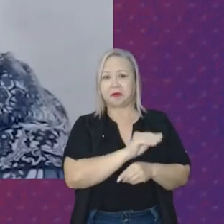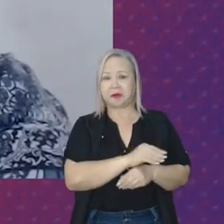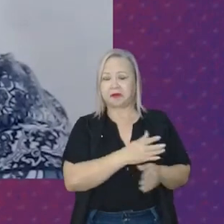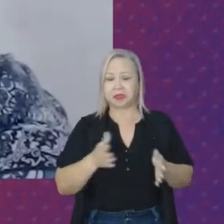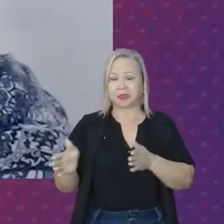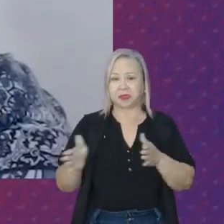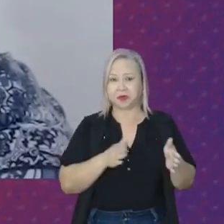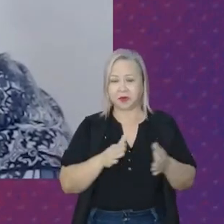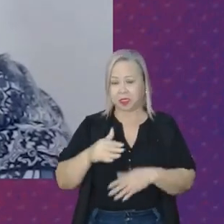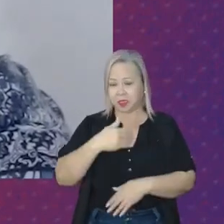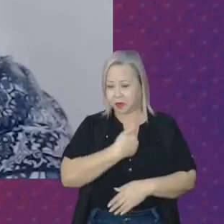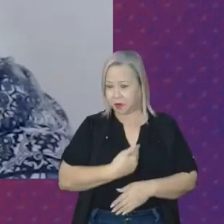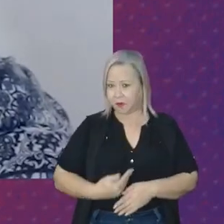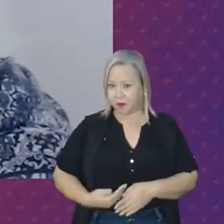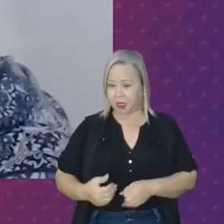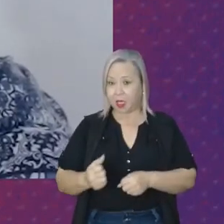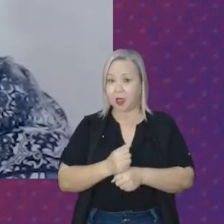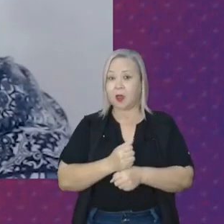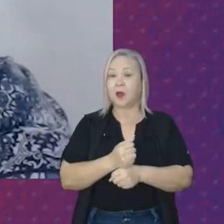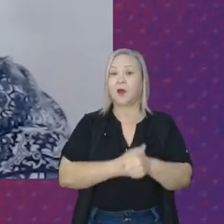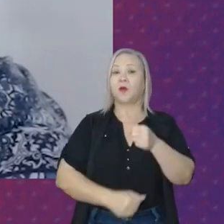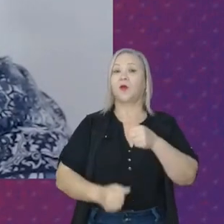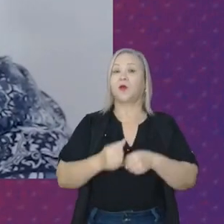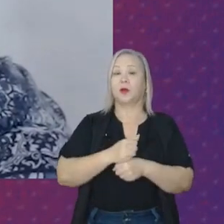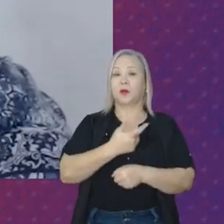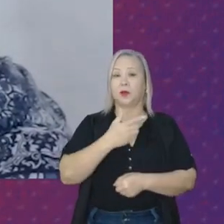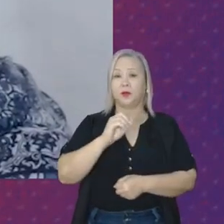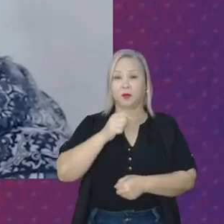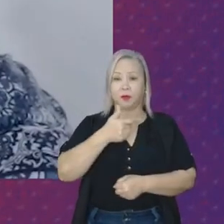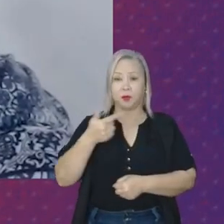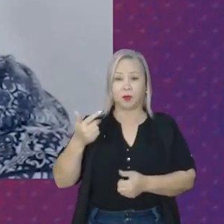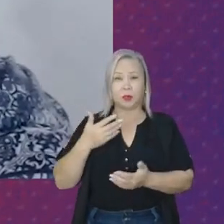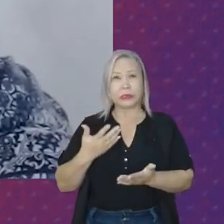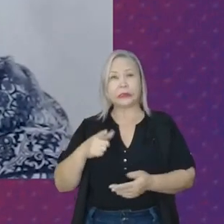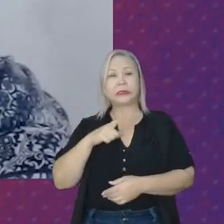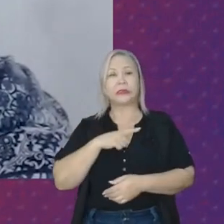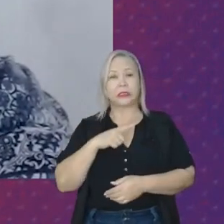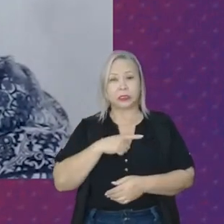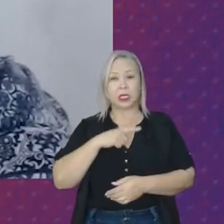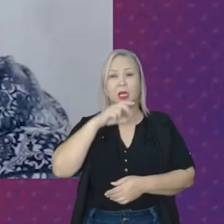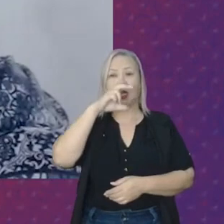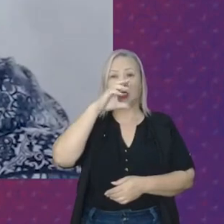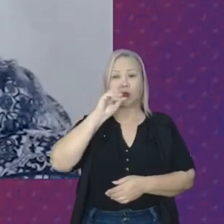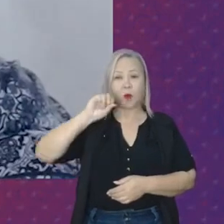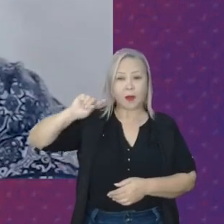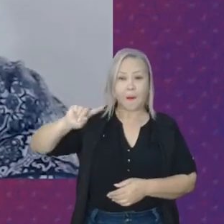governo. No ano de 2022, a gente chegou a ter